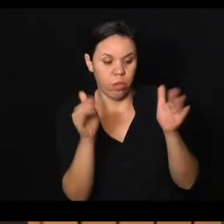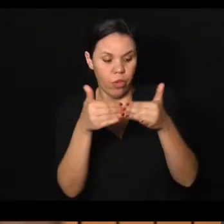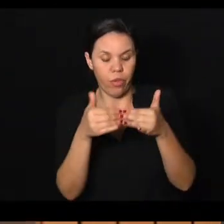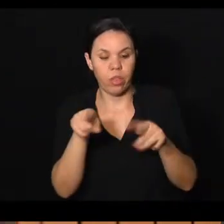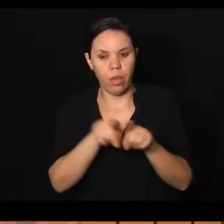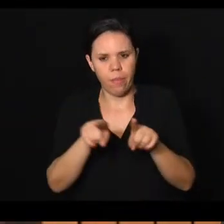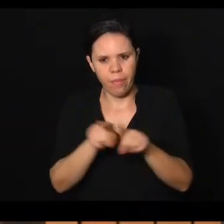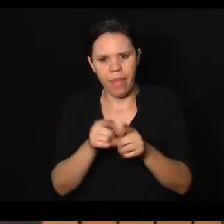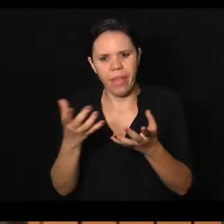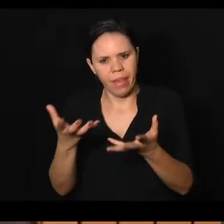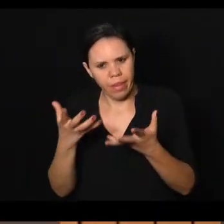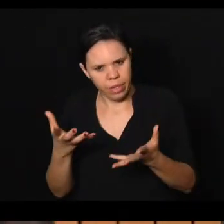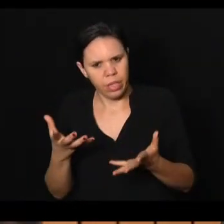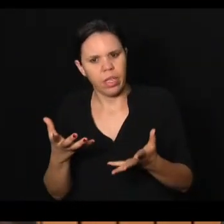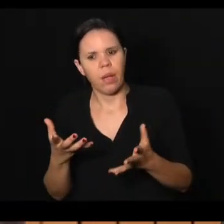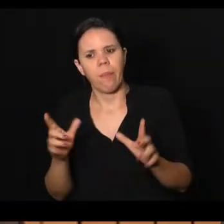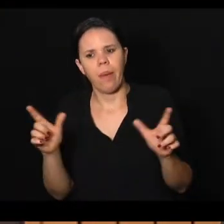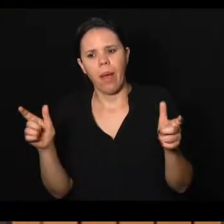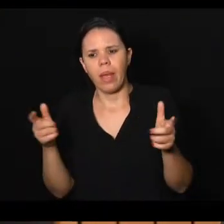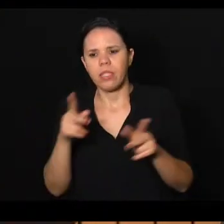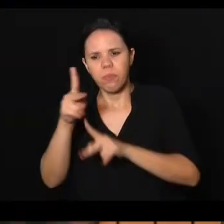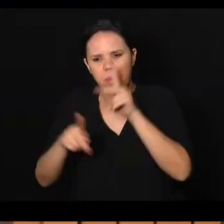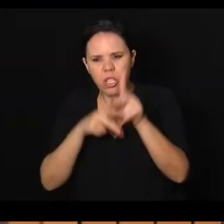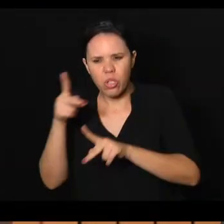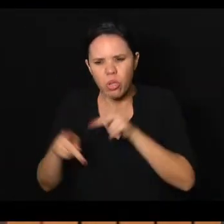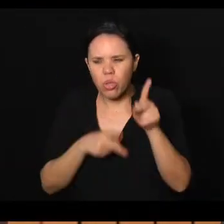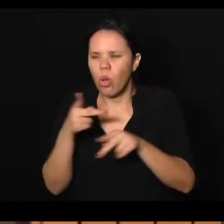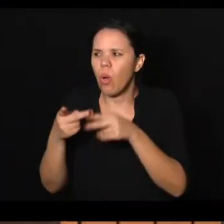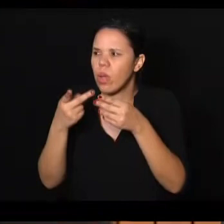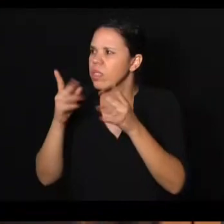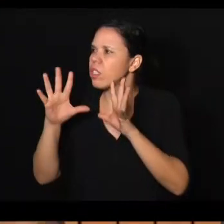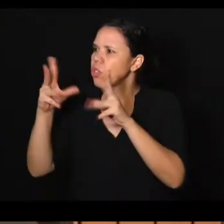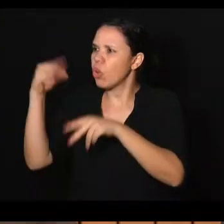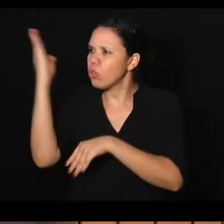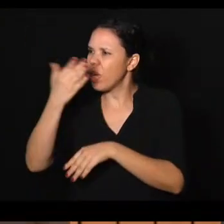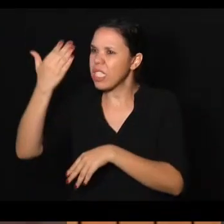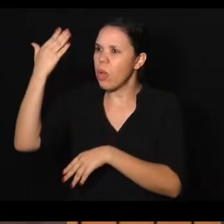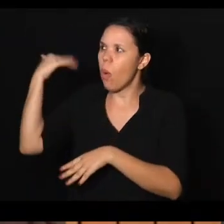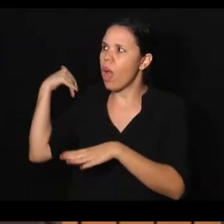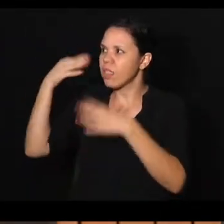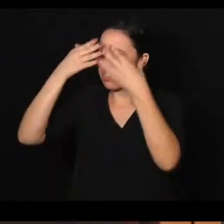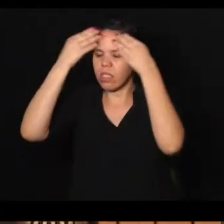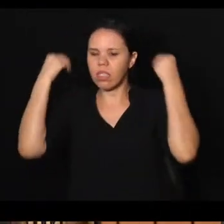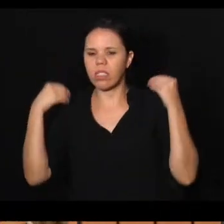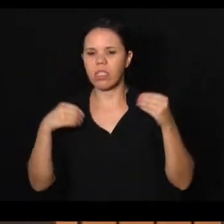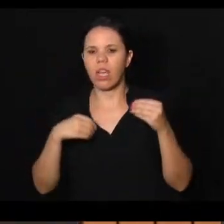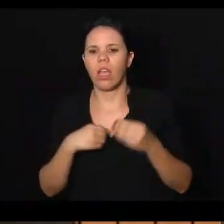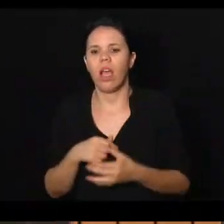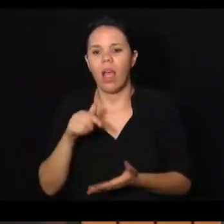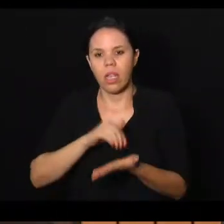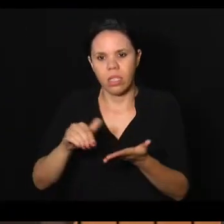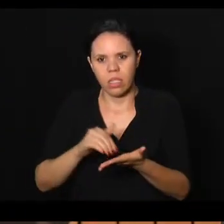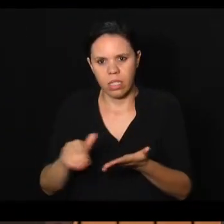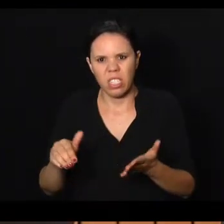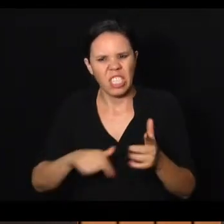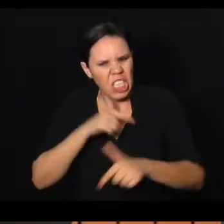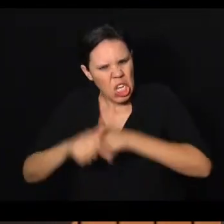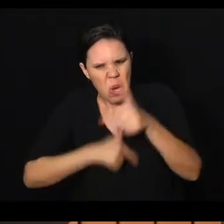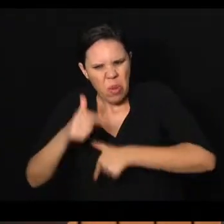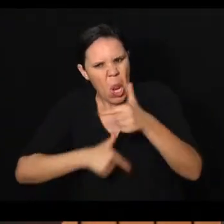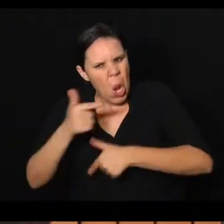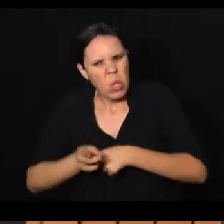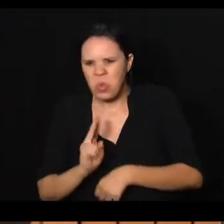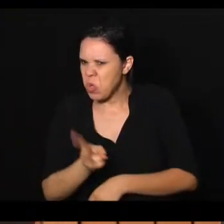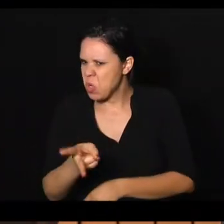de garantias para as minorias no Brasil, e essa secretaria está trabalhando em pleno vapor. Este é o